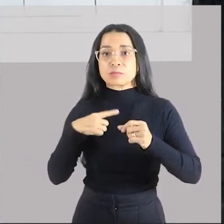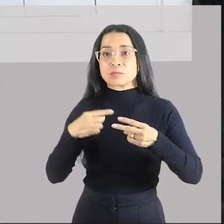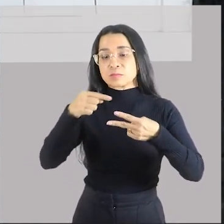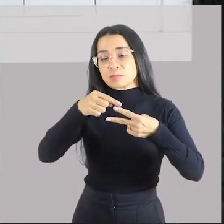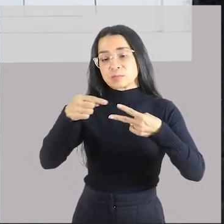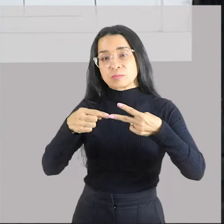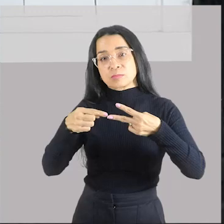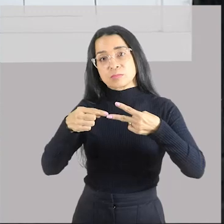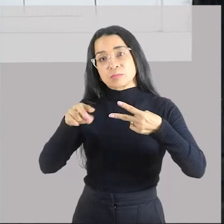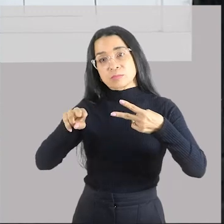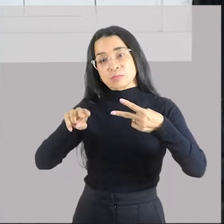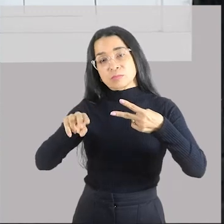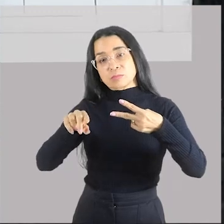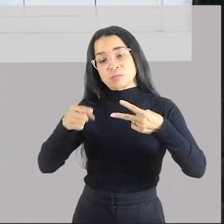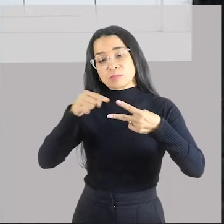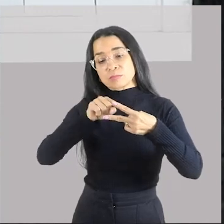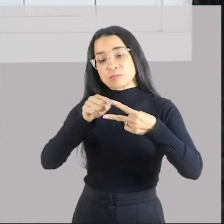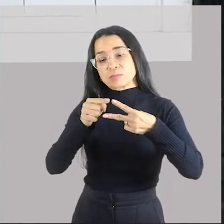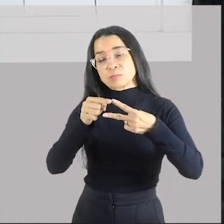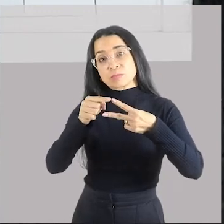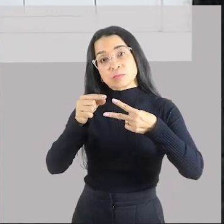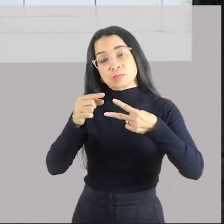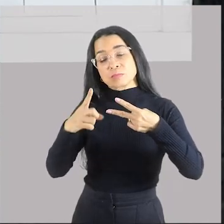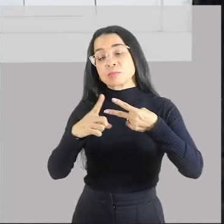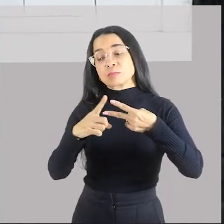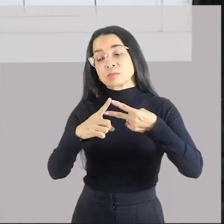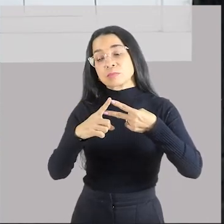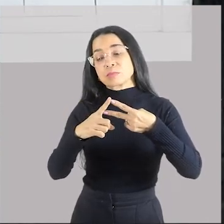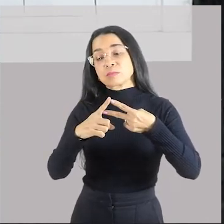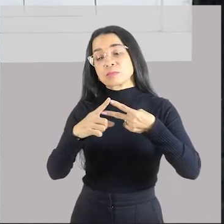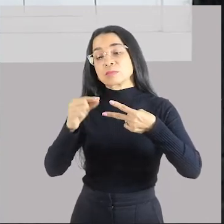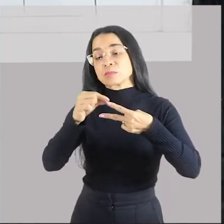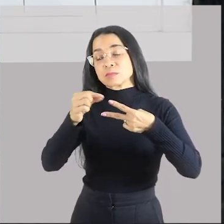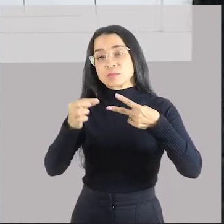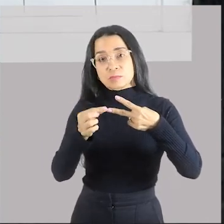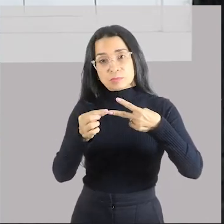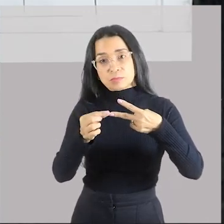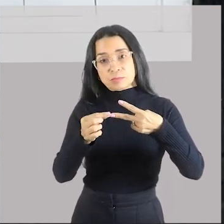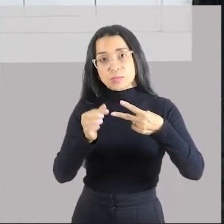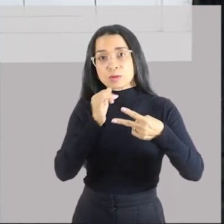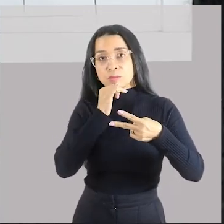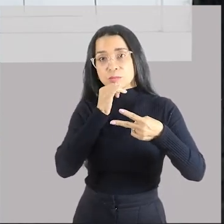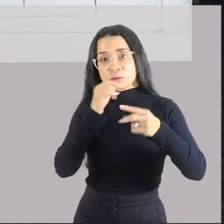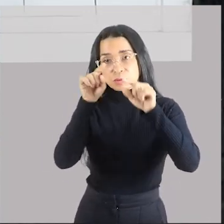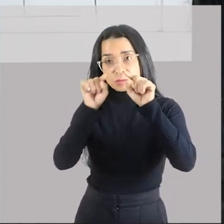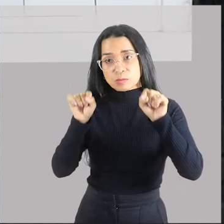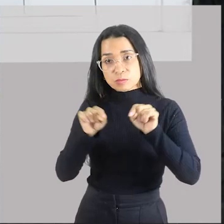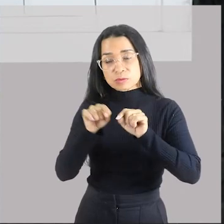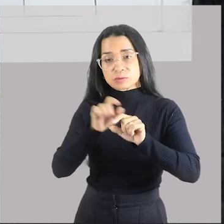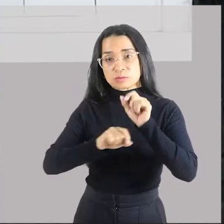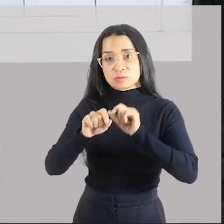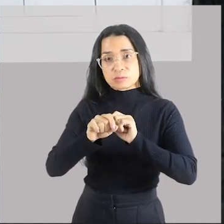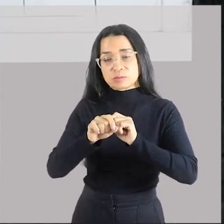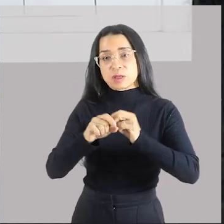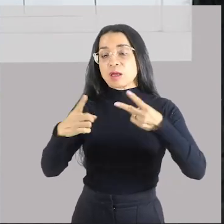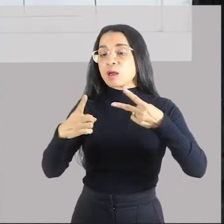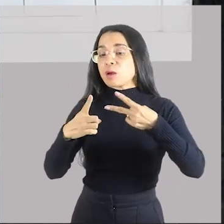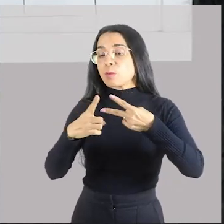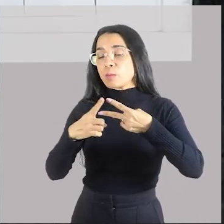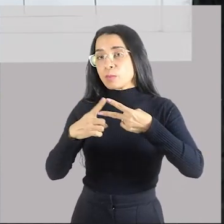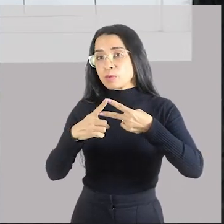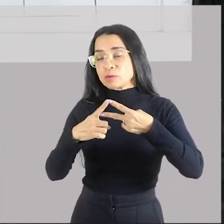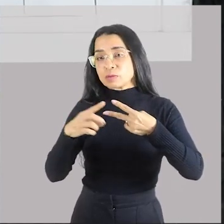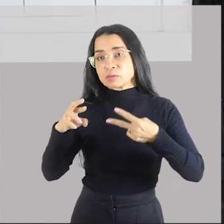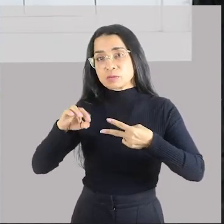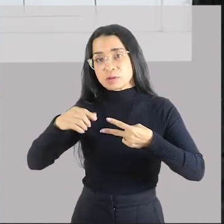iguais e ângulos internos iguais. Por exemplo, o triângulo equilátero. Ele é um polígono regular. E